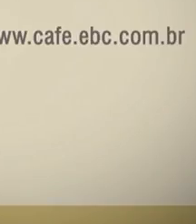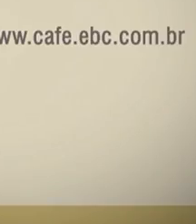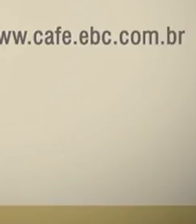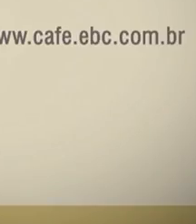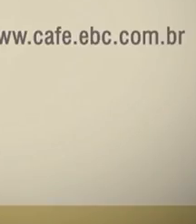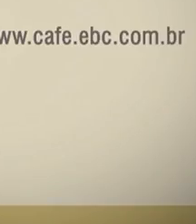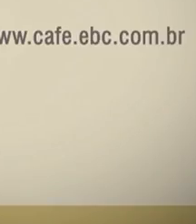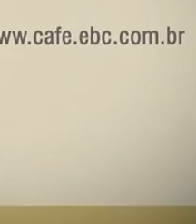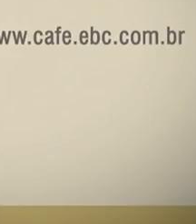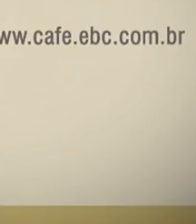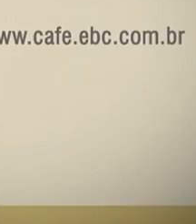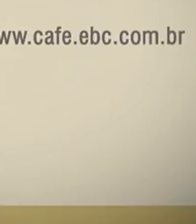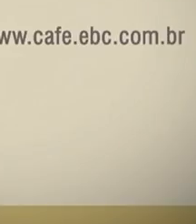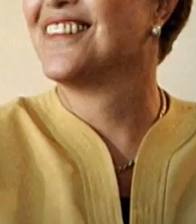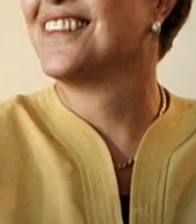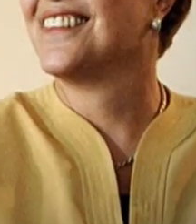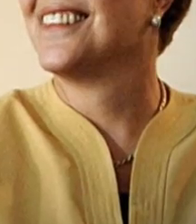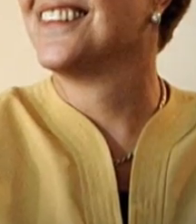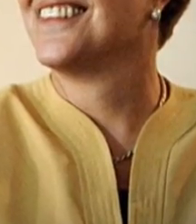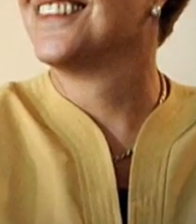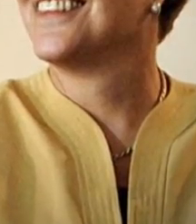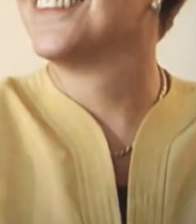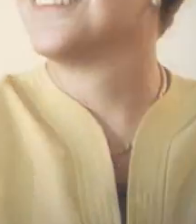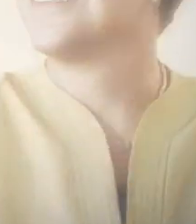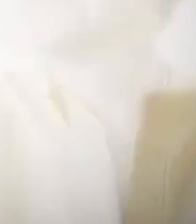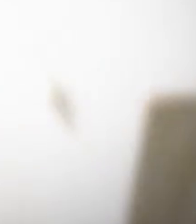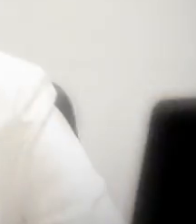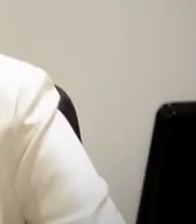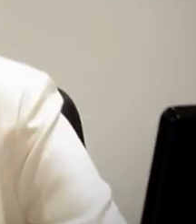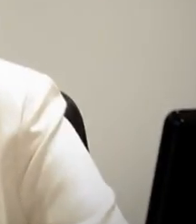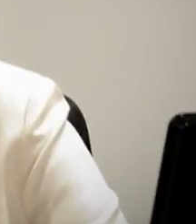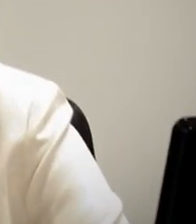Nós voltamos na próxima segunda-feira Até lá